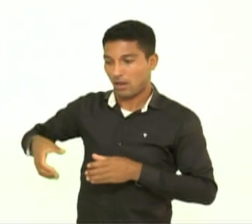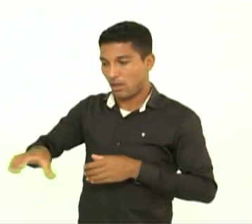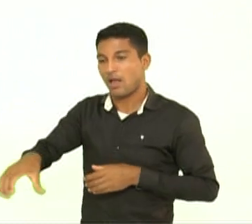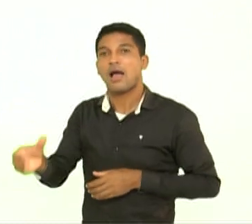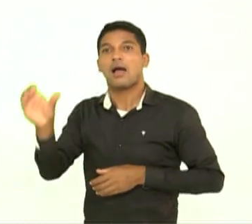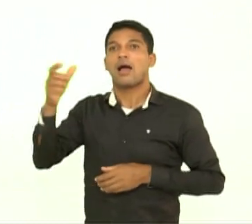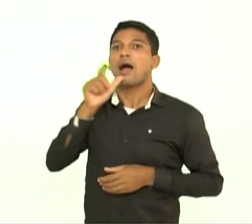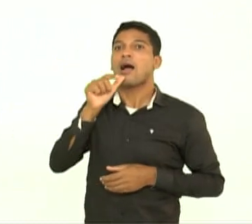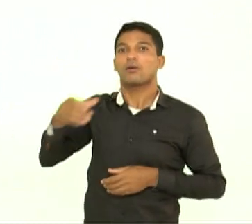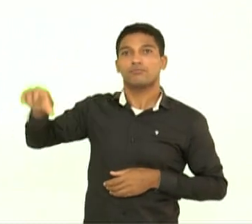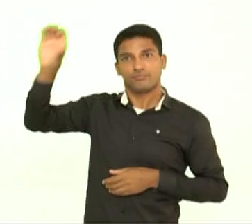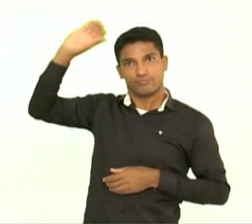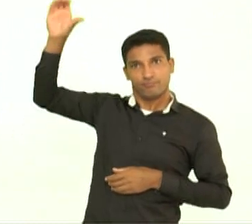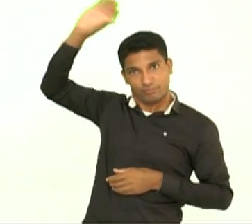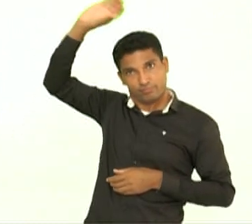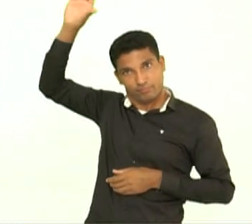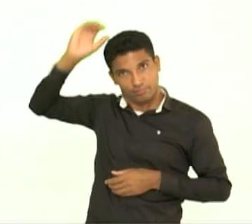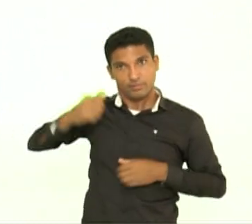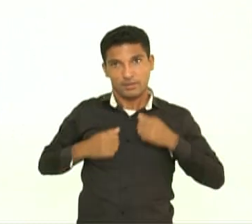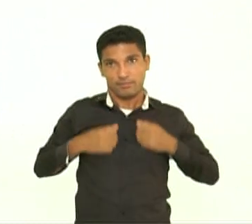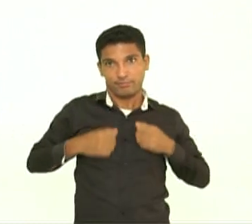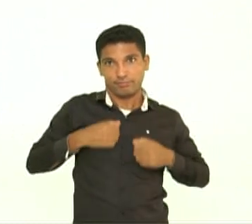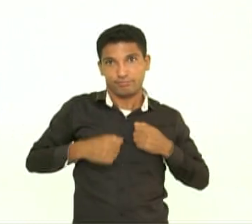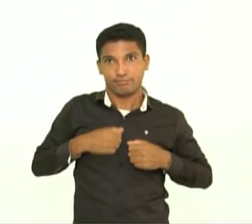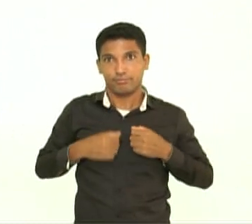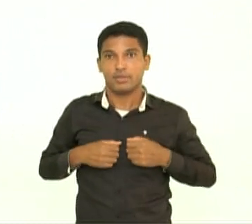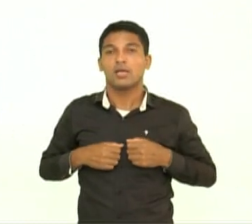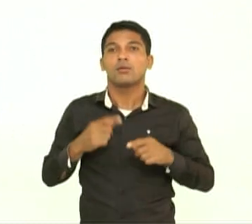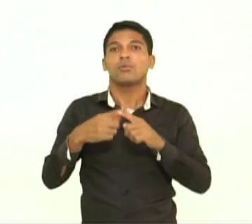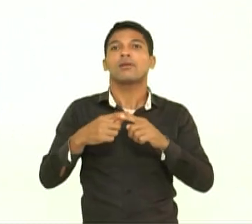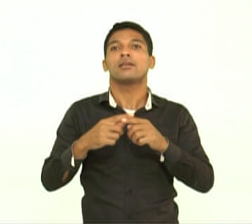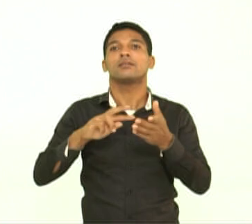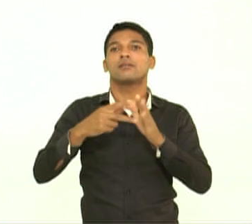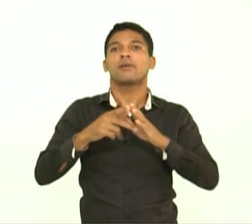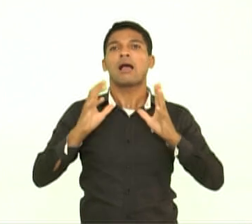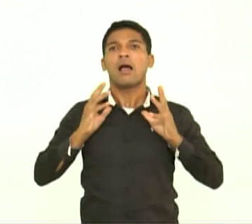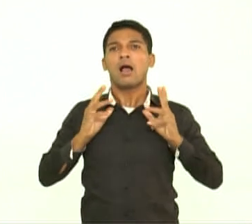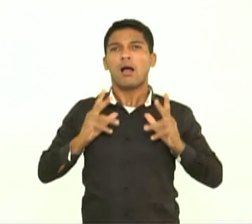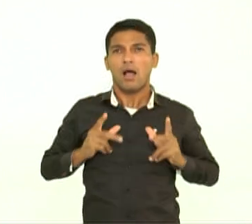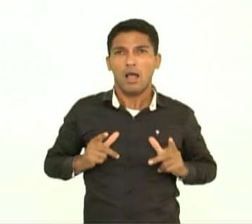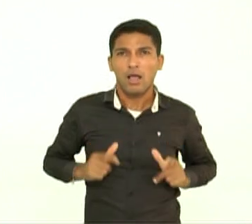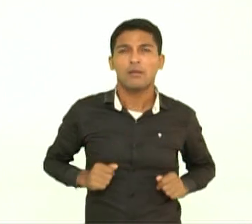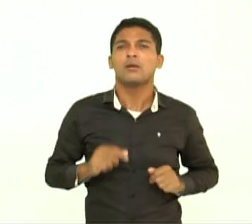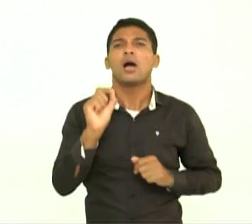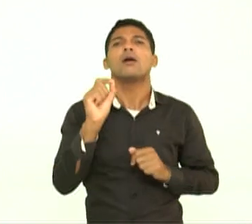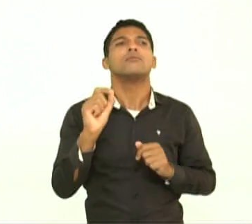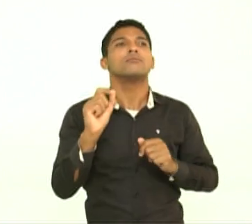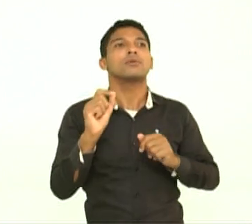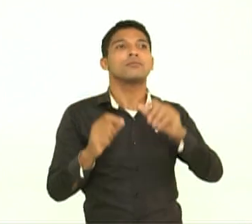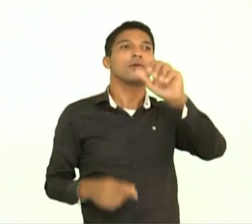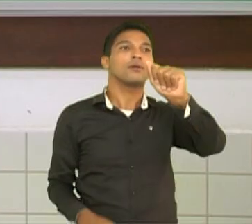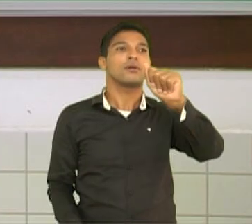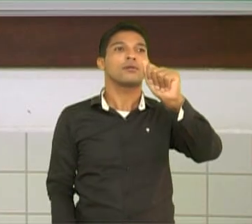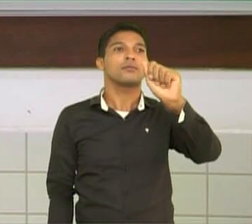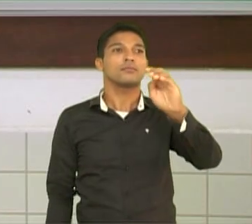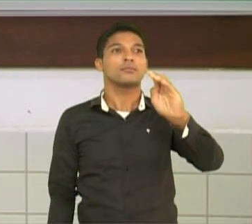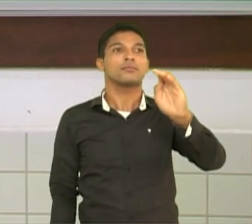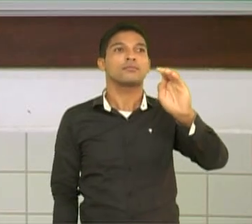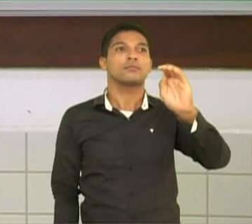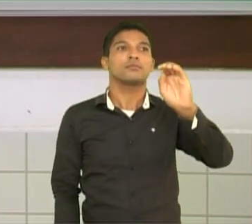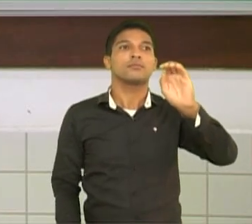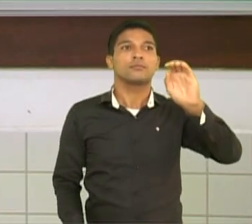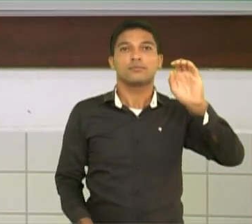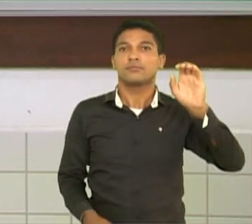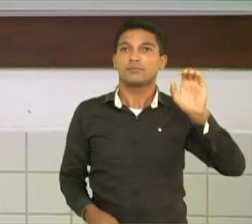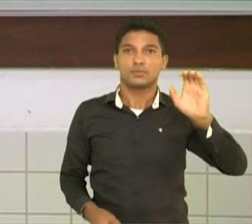você na sua casa, competir, fazer agora aí uma disputa saudável para ver quem vai acertar. Convida os adultos aí, tenho certeza